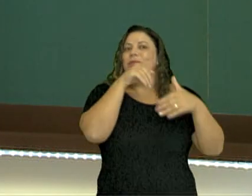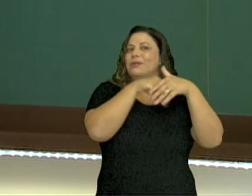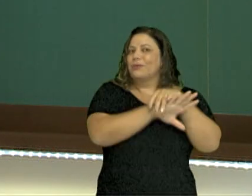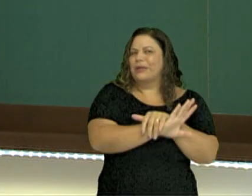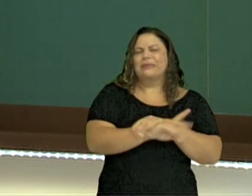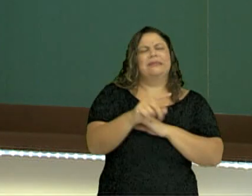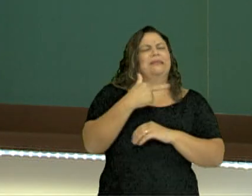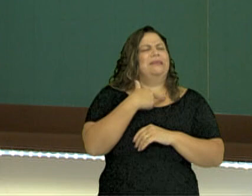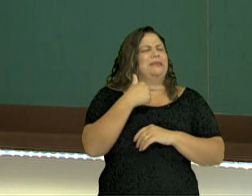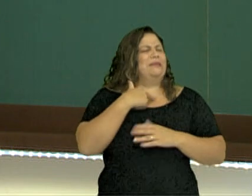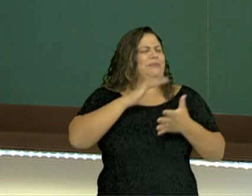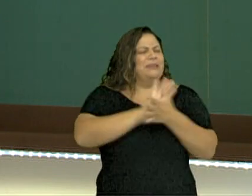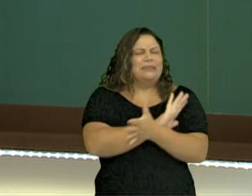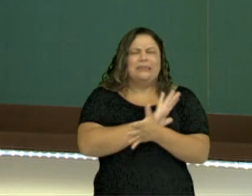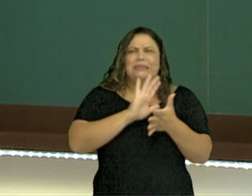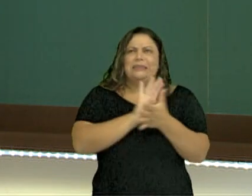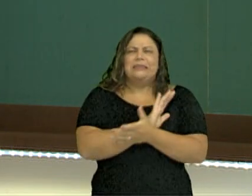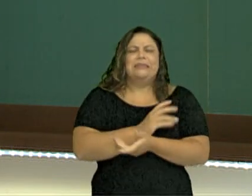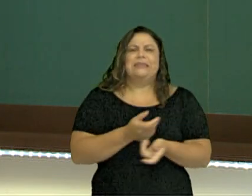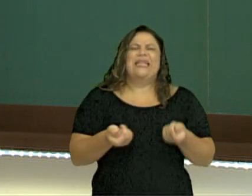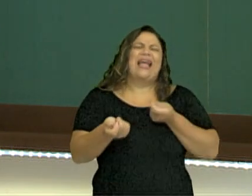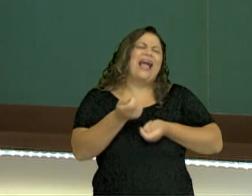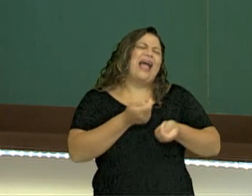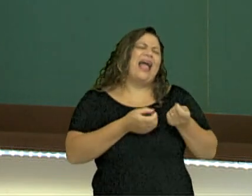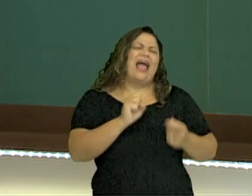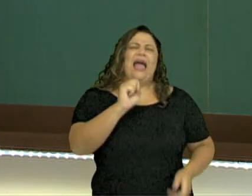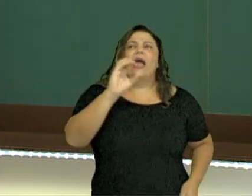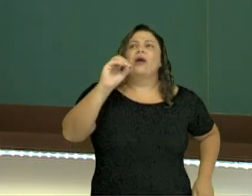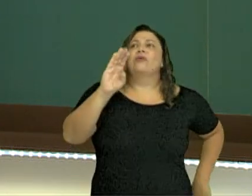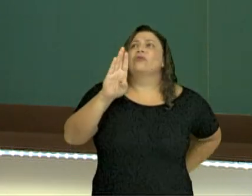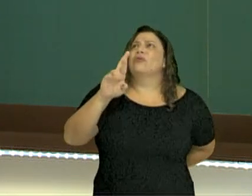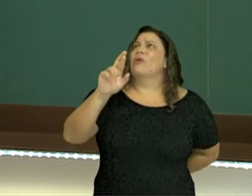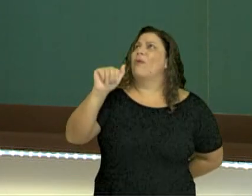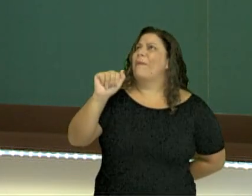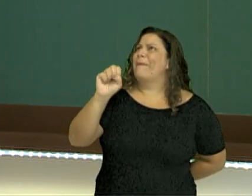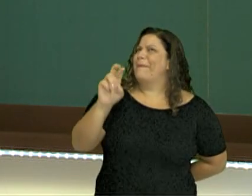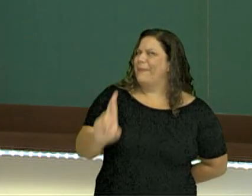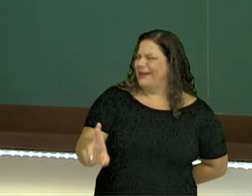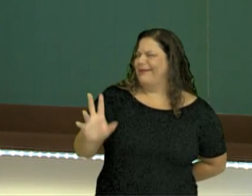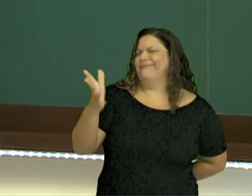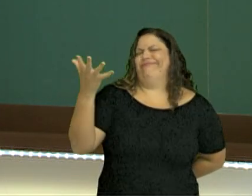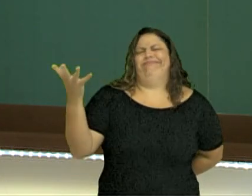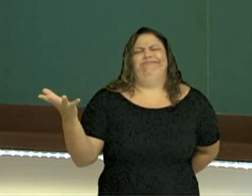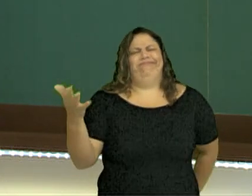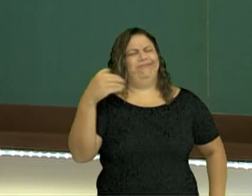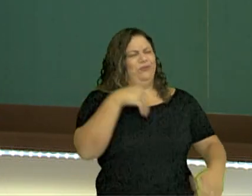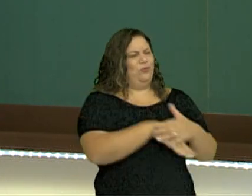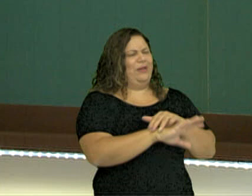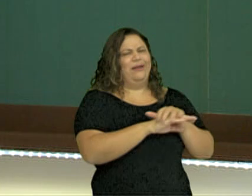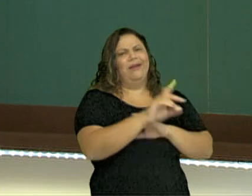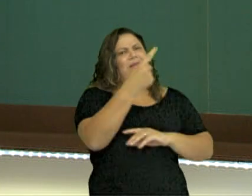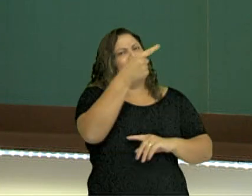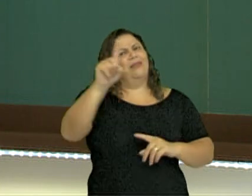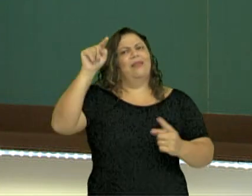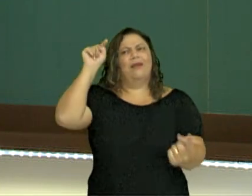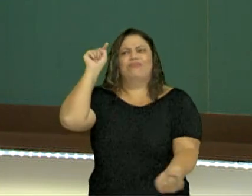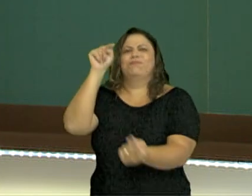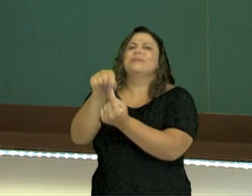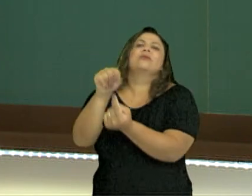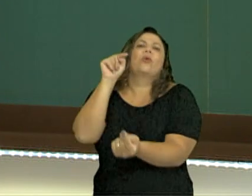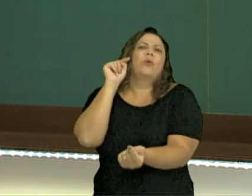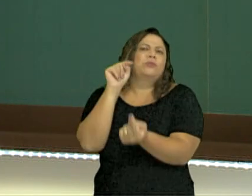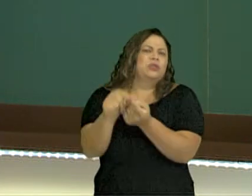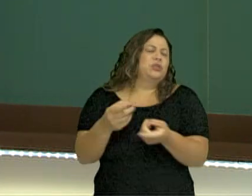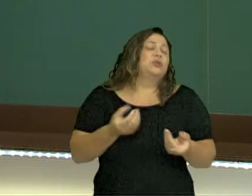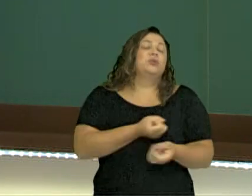pode gastar e esperar. Quando sobrar, durante o mês eu vou guardar. Não, você tem que estabelecer um objetivo. Quanto você quer